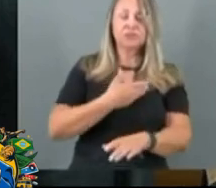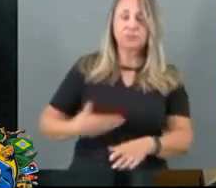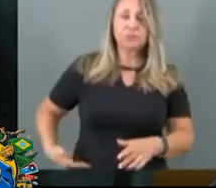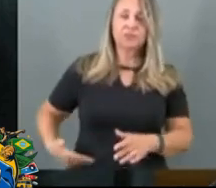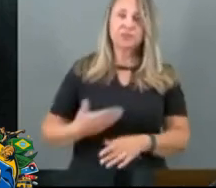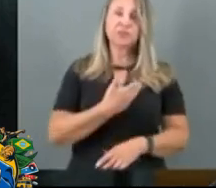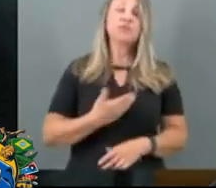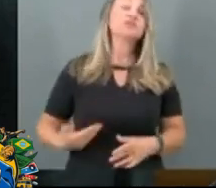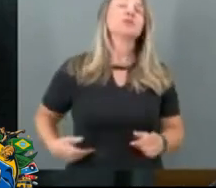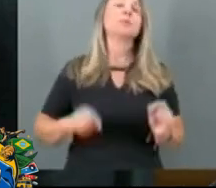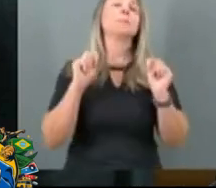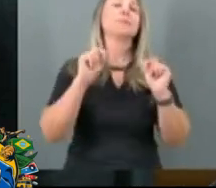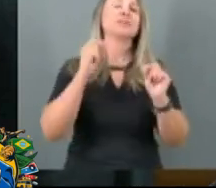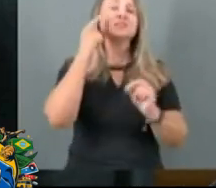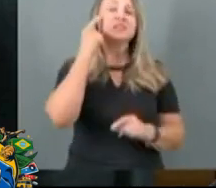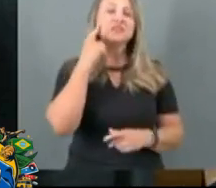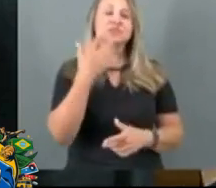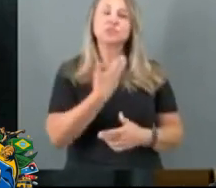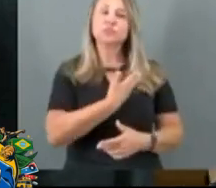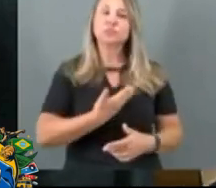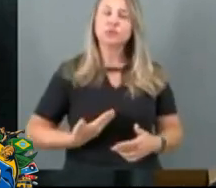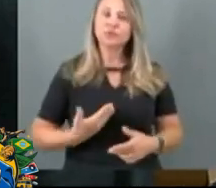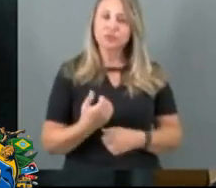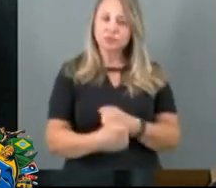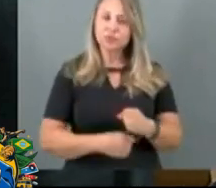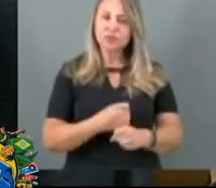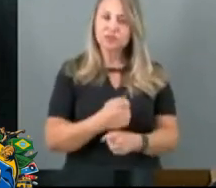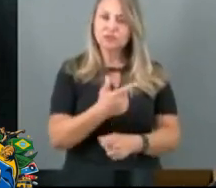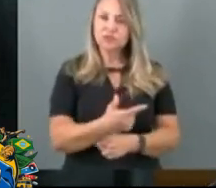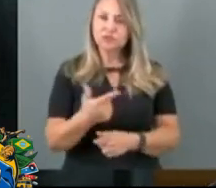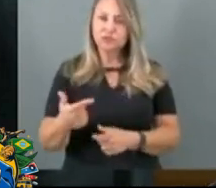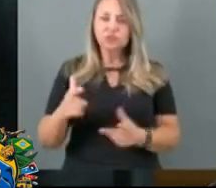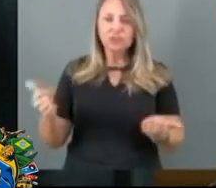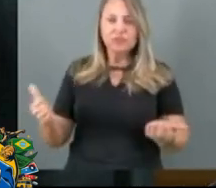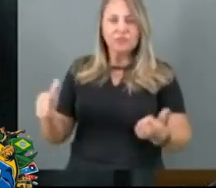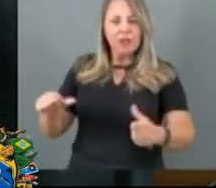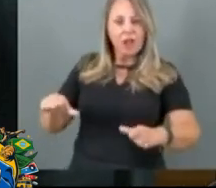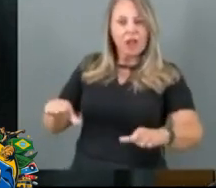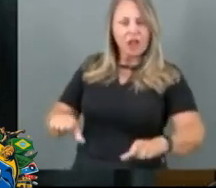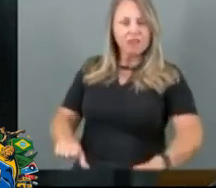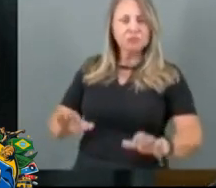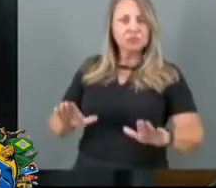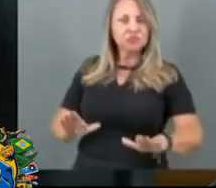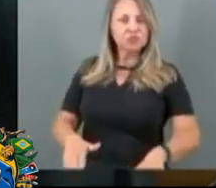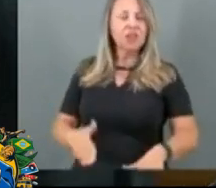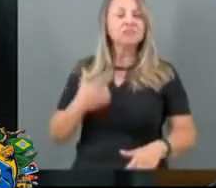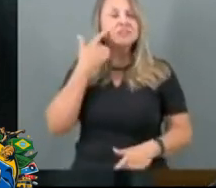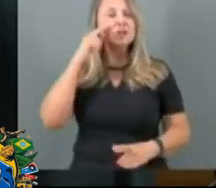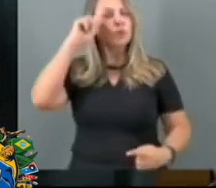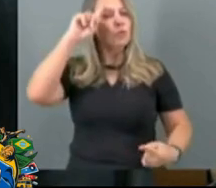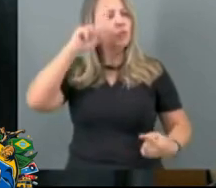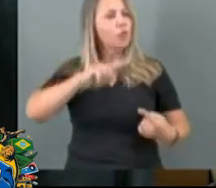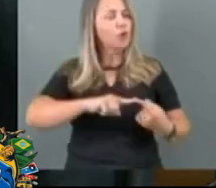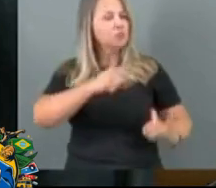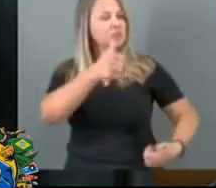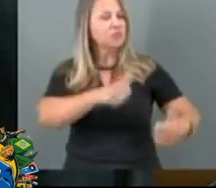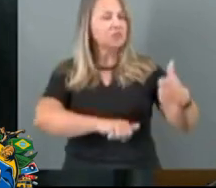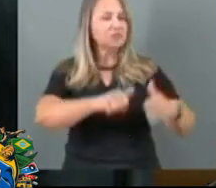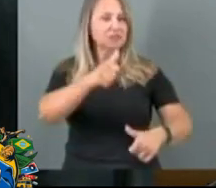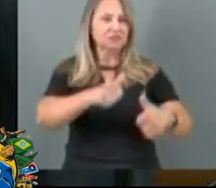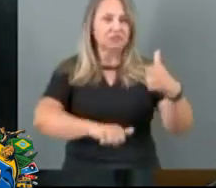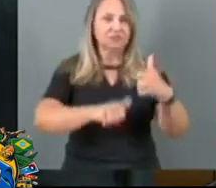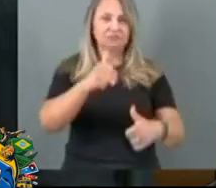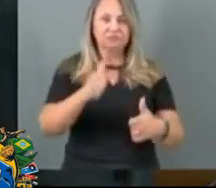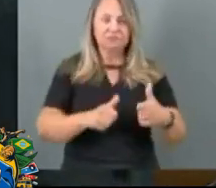pensa se em 2022 ela já estava em queda? O senhor concorda a respeito da avaliação